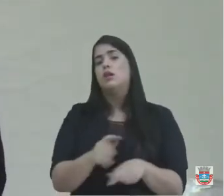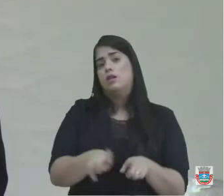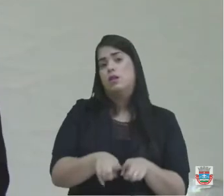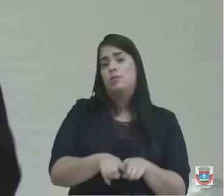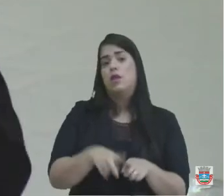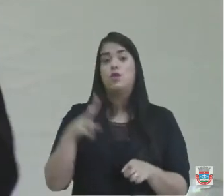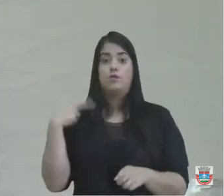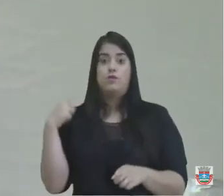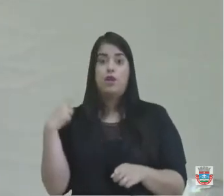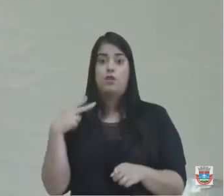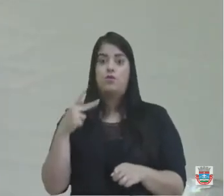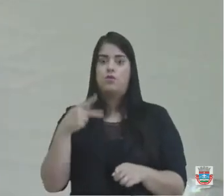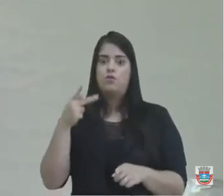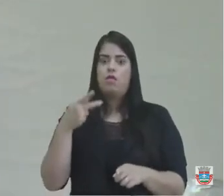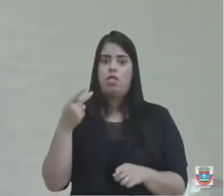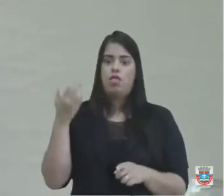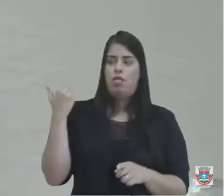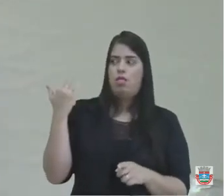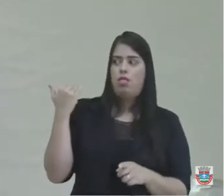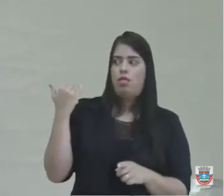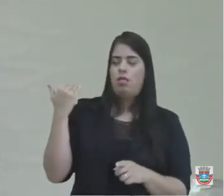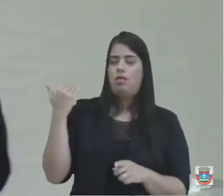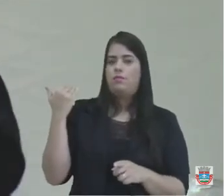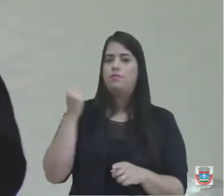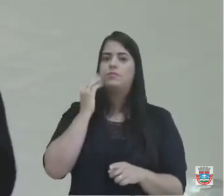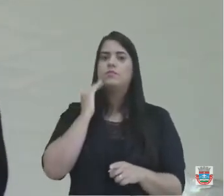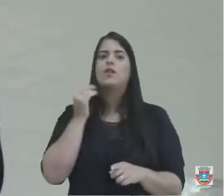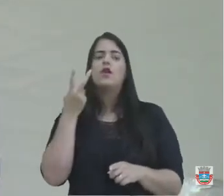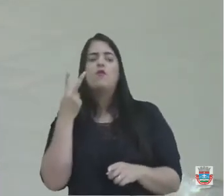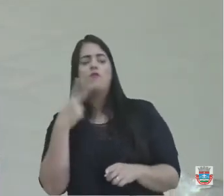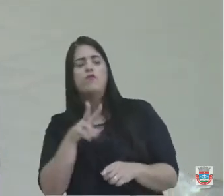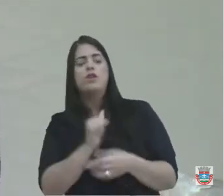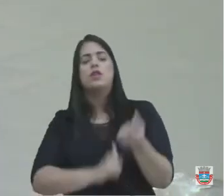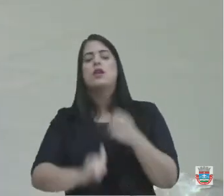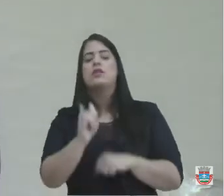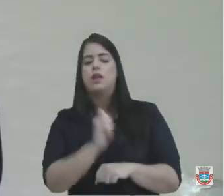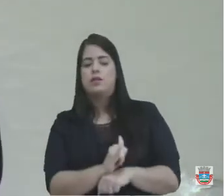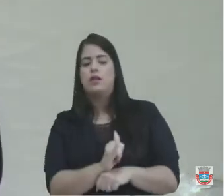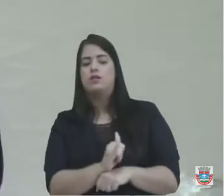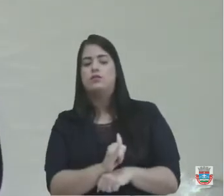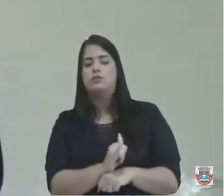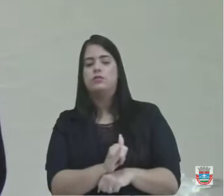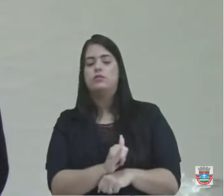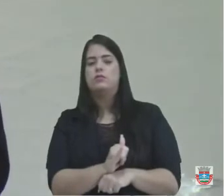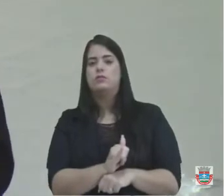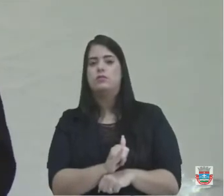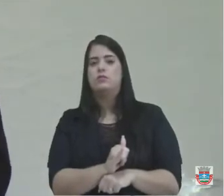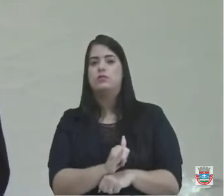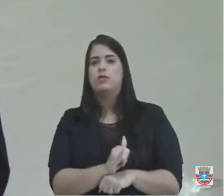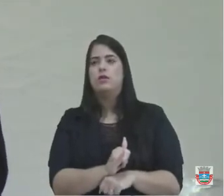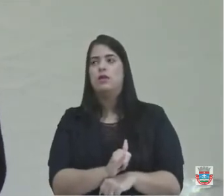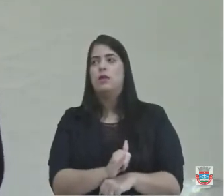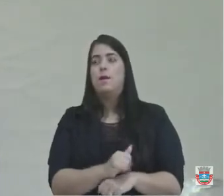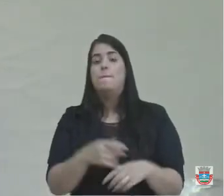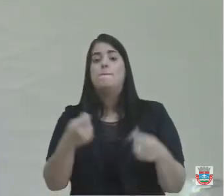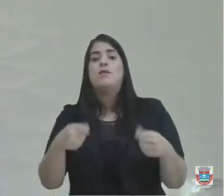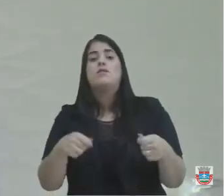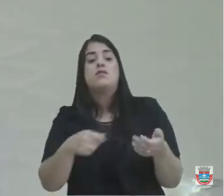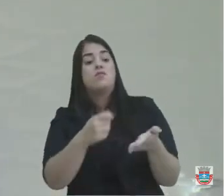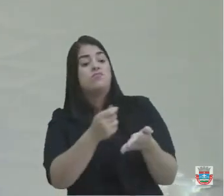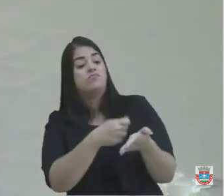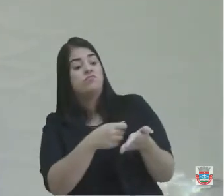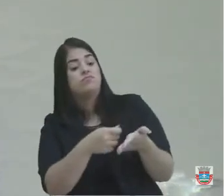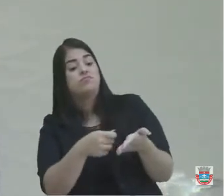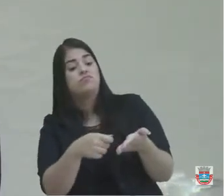aqui me até cedeu falou mas eu vi na internet que tinha aqui a internet o Zap tinha que agendar